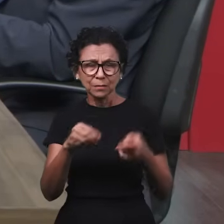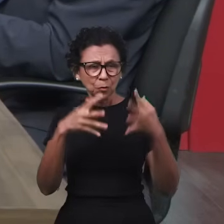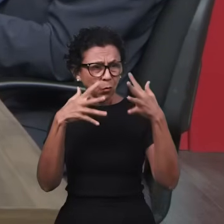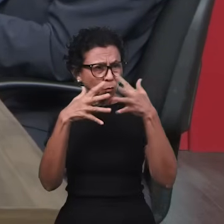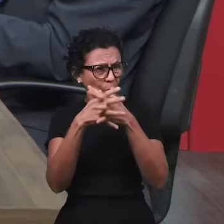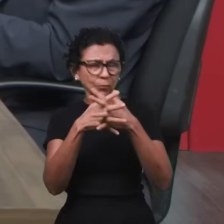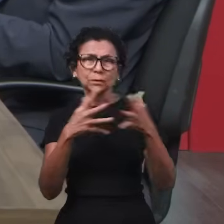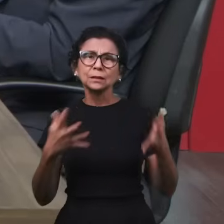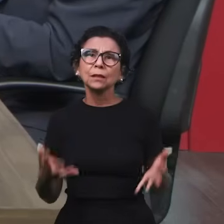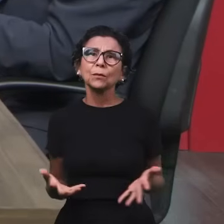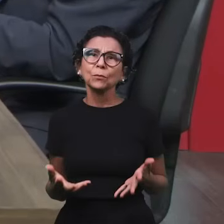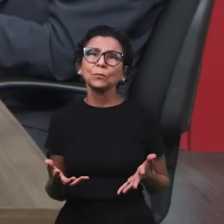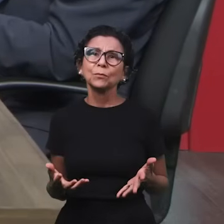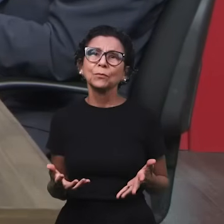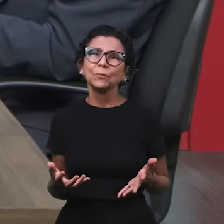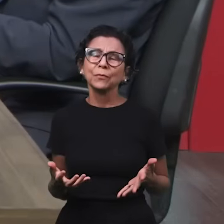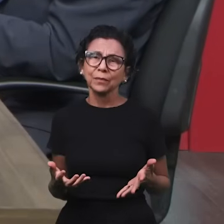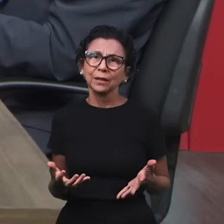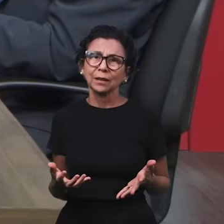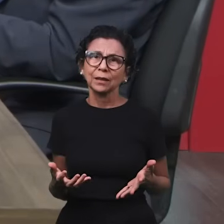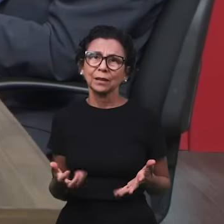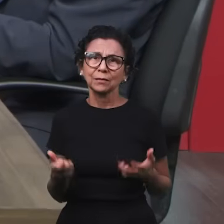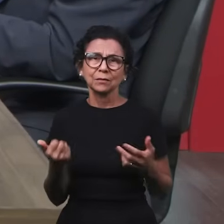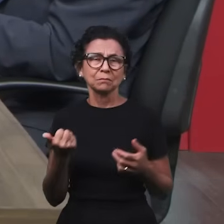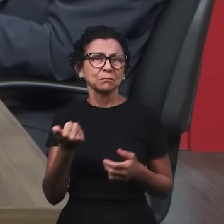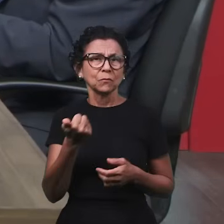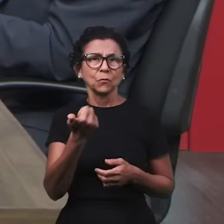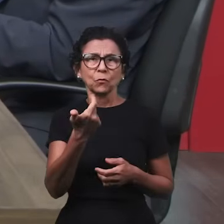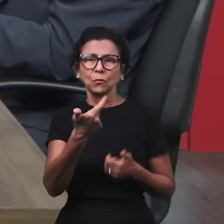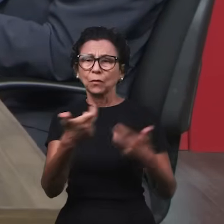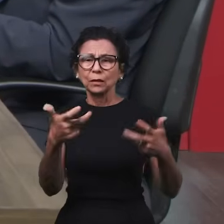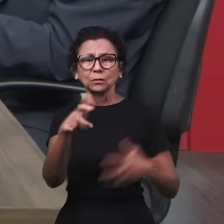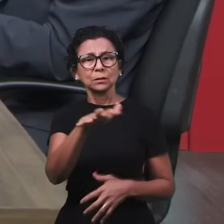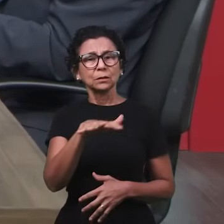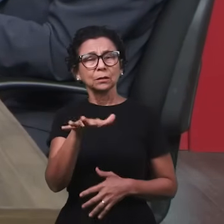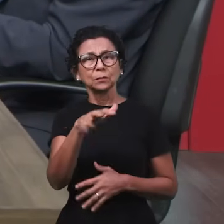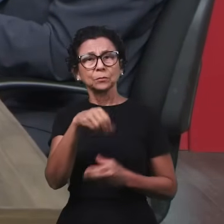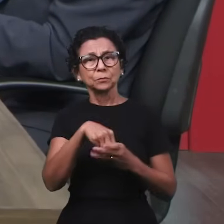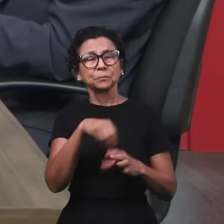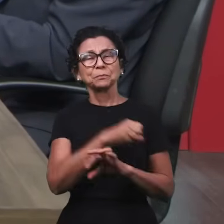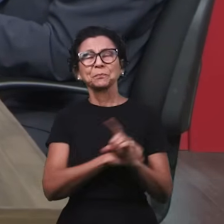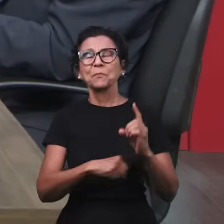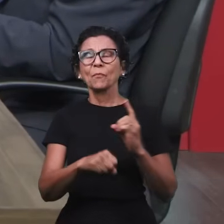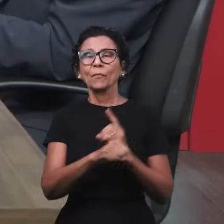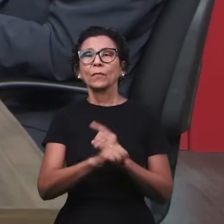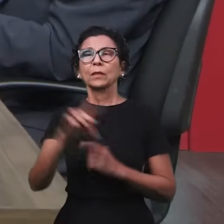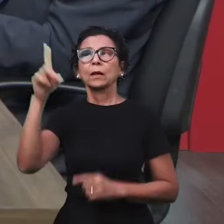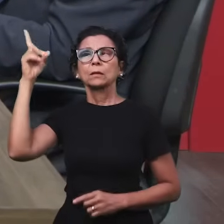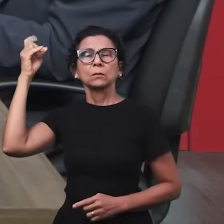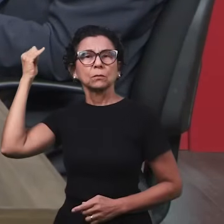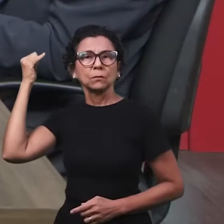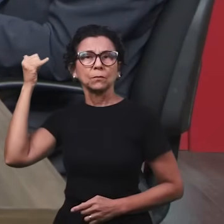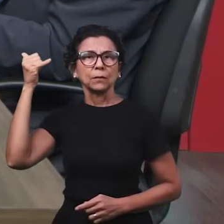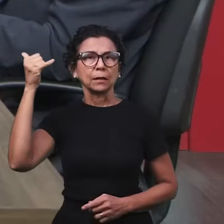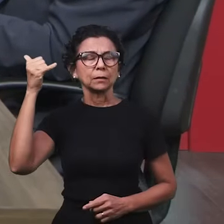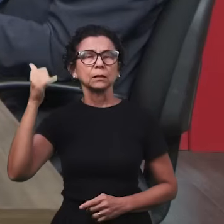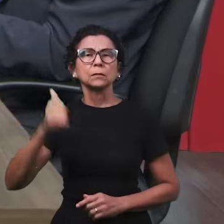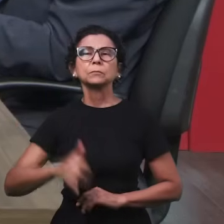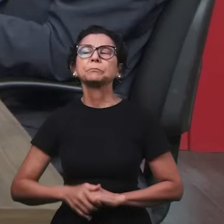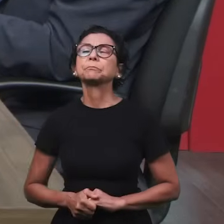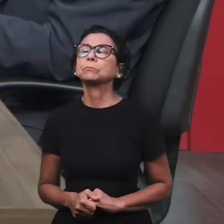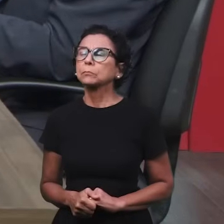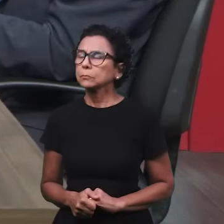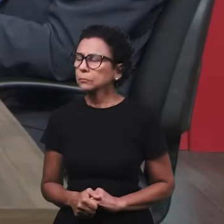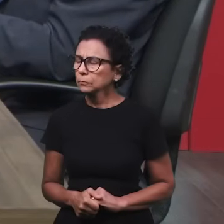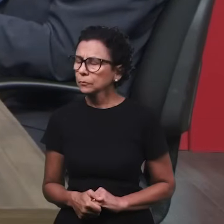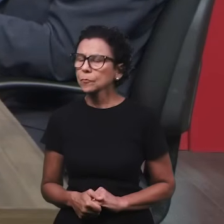em vários outros campos. Exato. Né, na sociedade. Mas quando Deus ele se revela, não, ele se revela para tirar a dúvida, né?